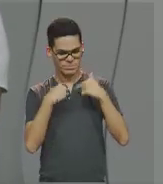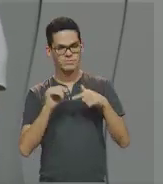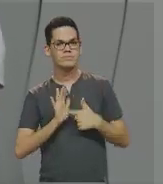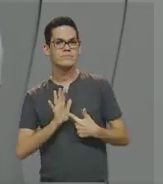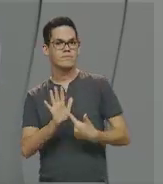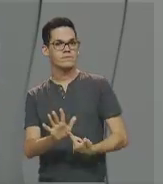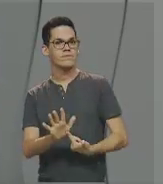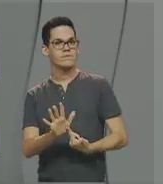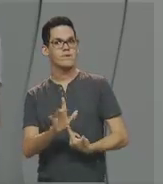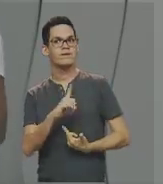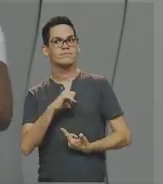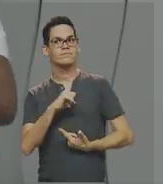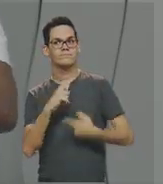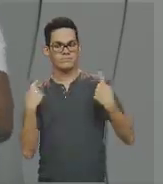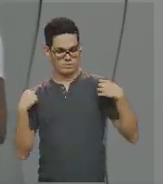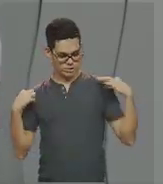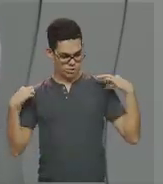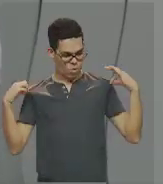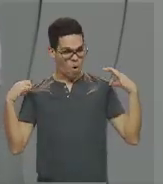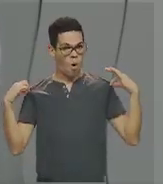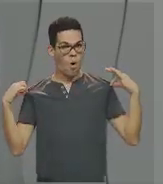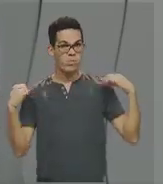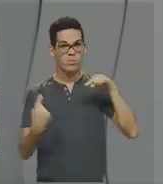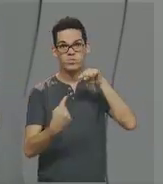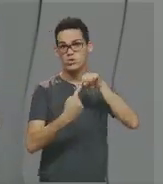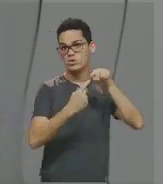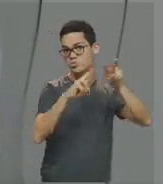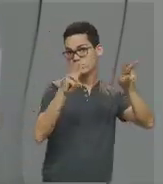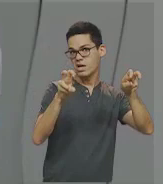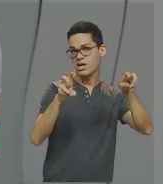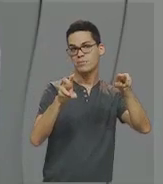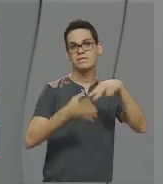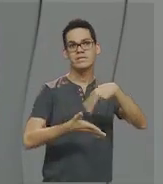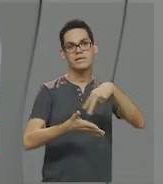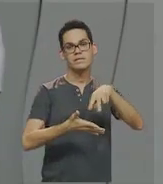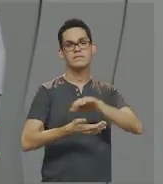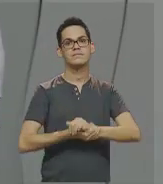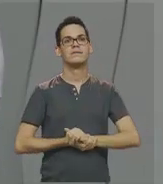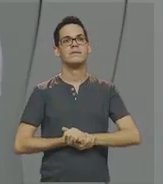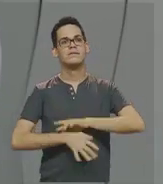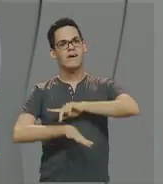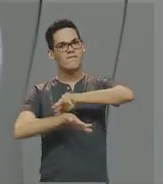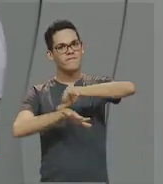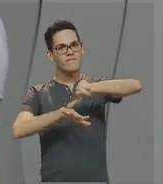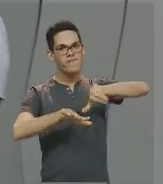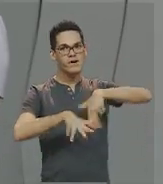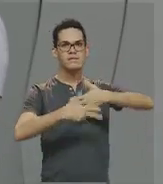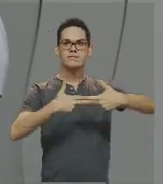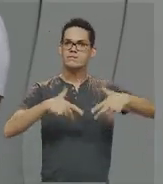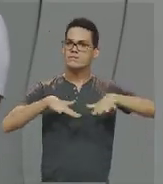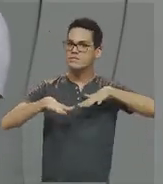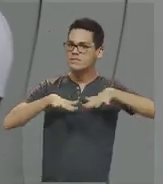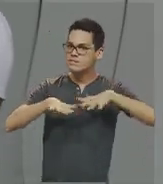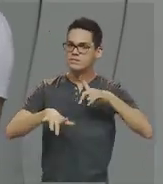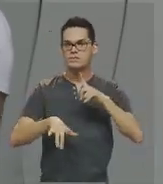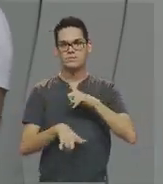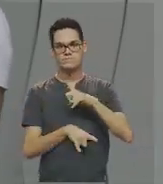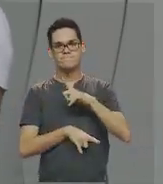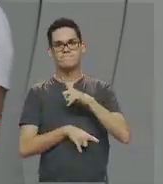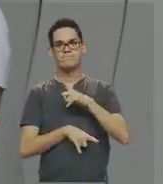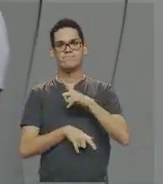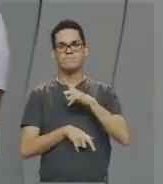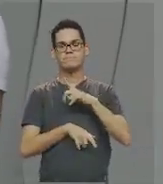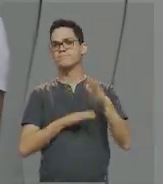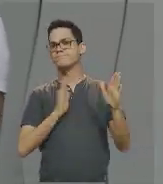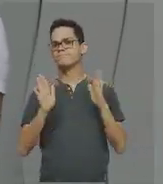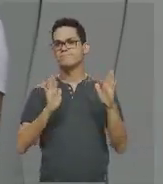eu vou ter que compor com um figurino que vai ter relação com aquele tema que eu estou abordando, Muitas das vezes o movimento ele vai ter uma relação com esse